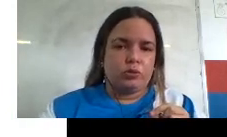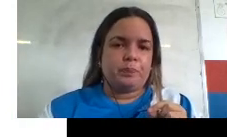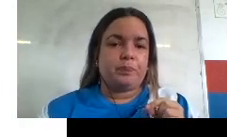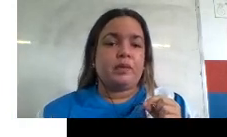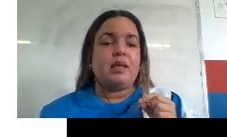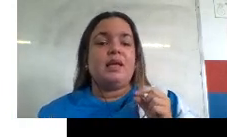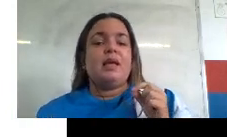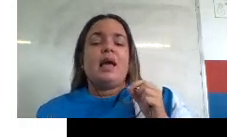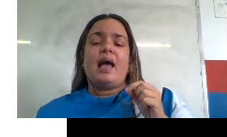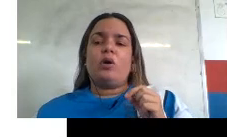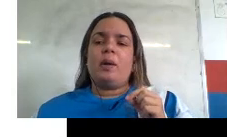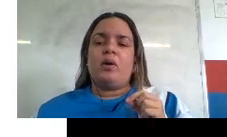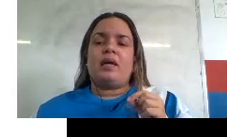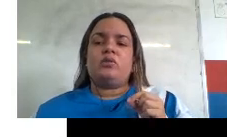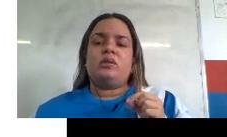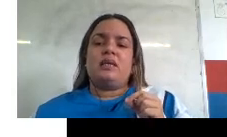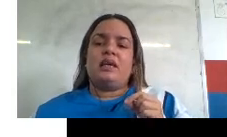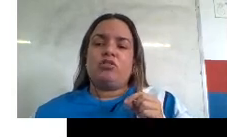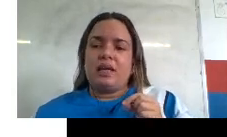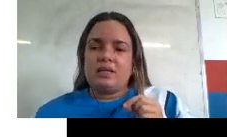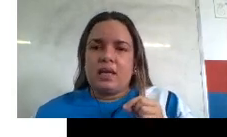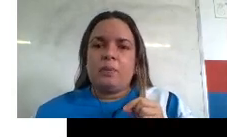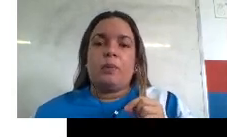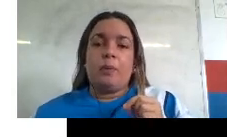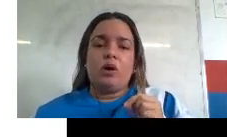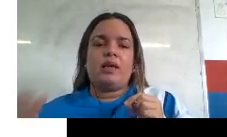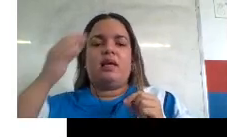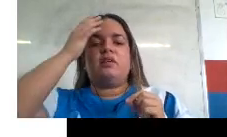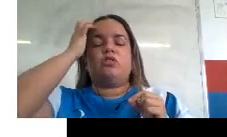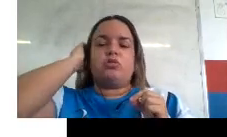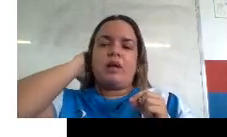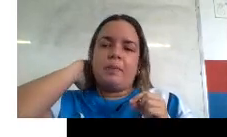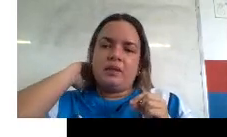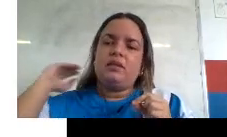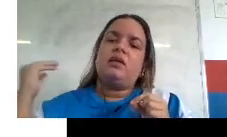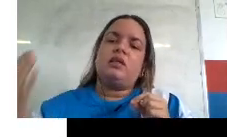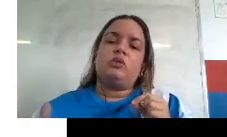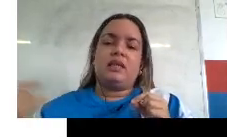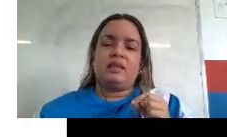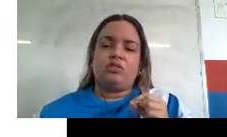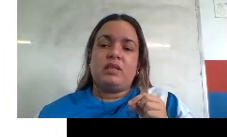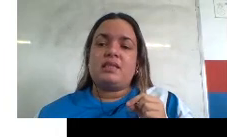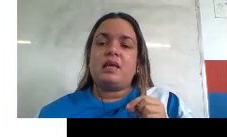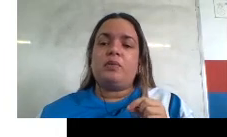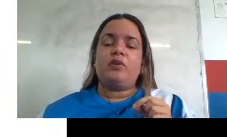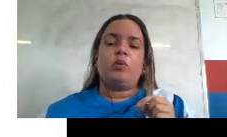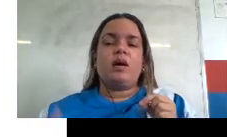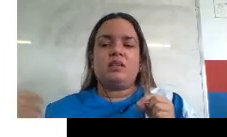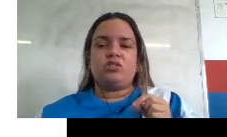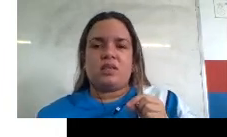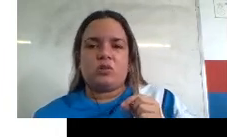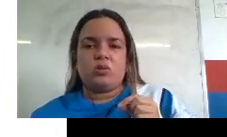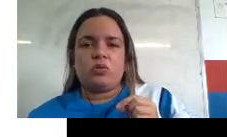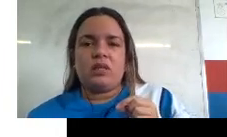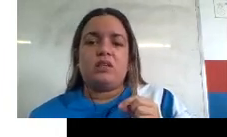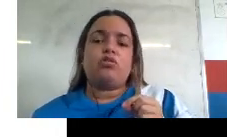humanos. É comemorado no dia 10 de dezembro. Por quê? Justamente no dia 10 de dezembro foi quando